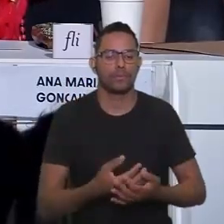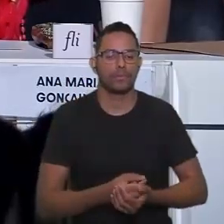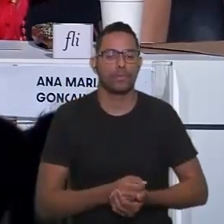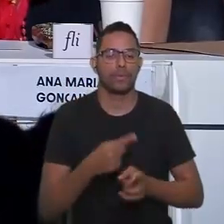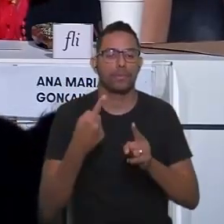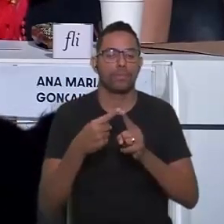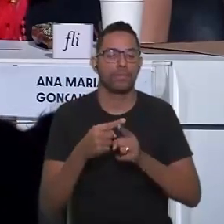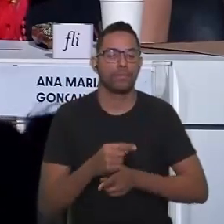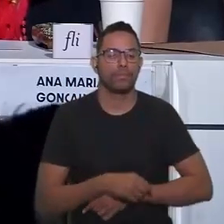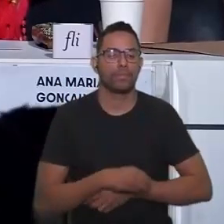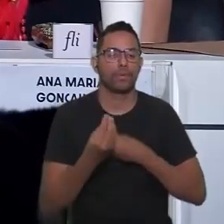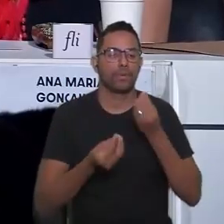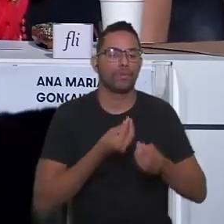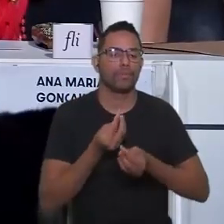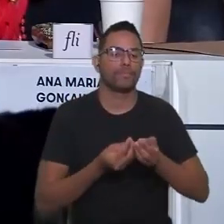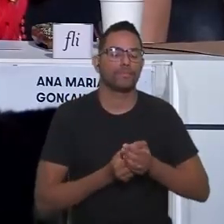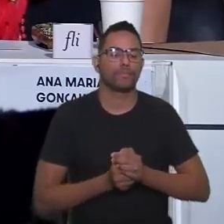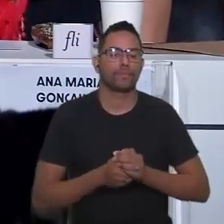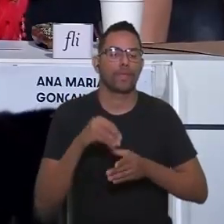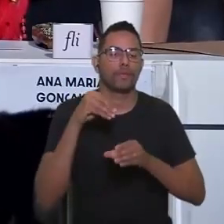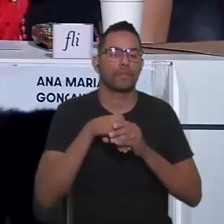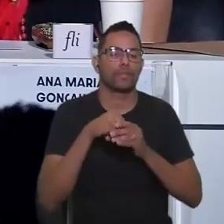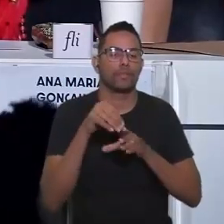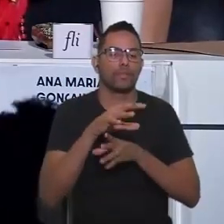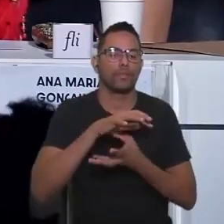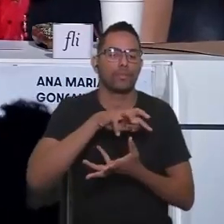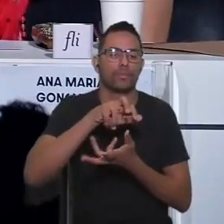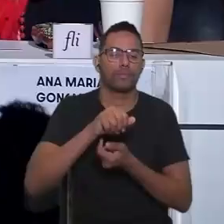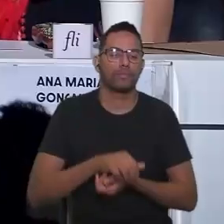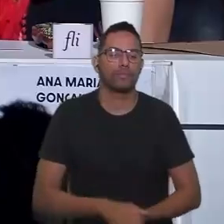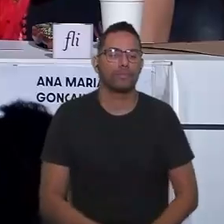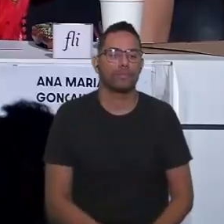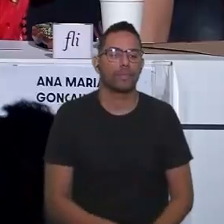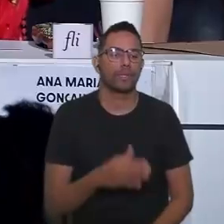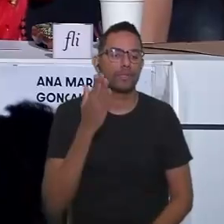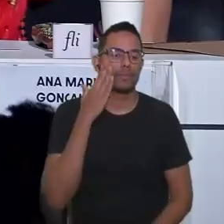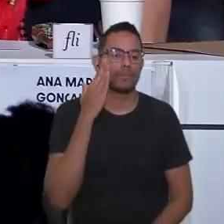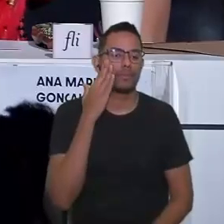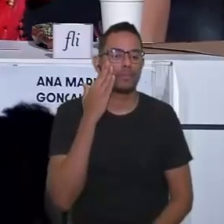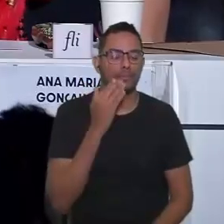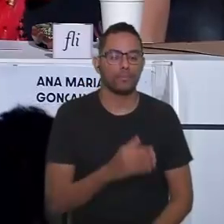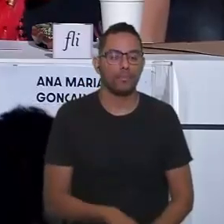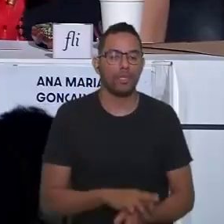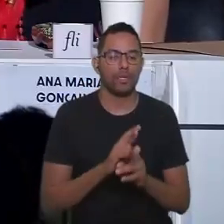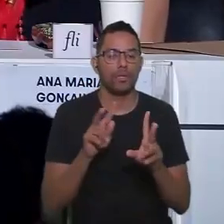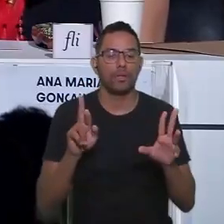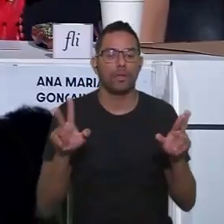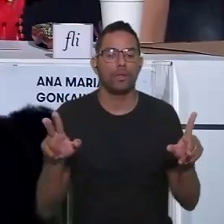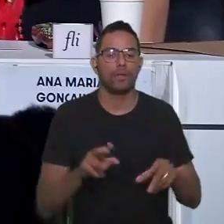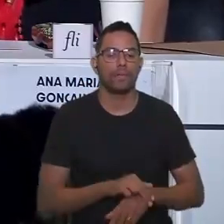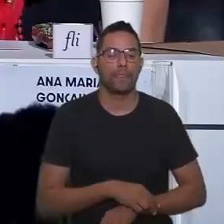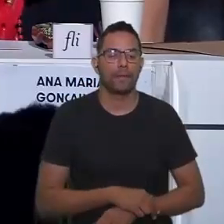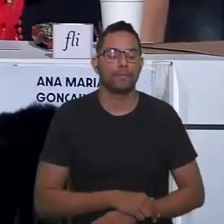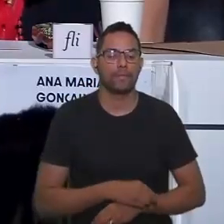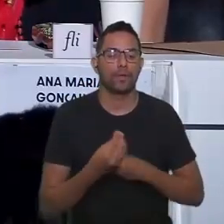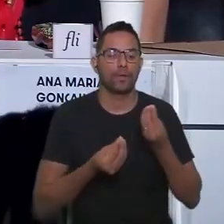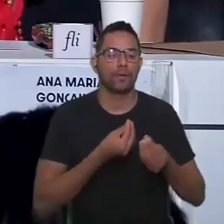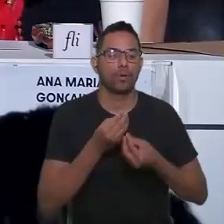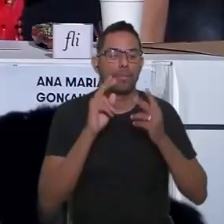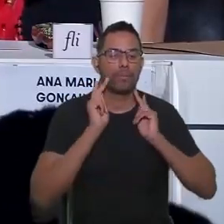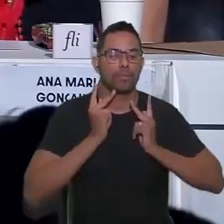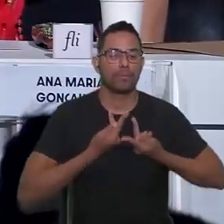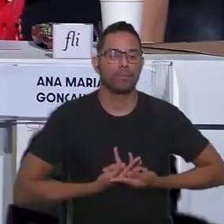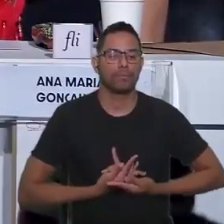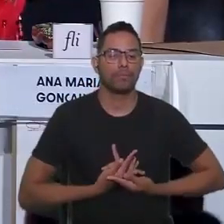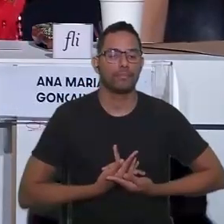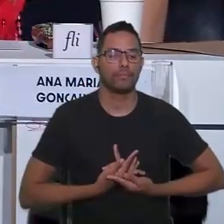de porquê e como foi instalado no mundo. É uma sabedoria sobre as diferenças, sobre como o ser